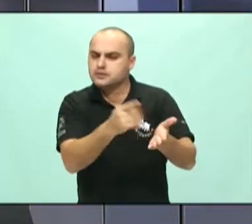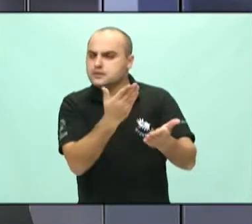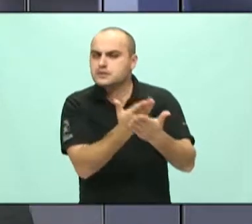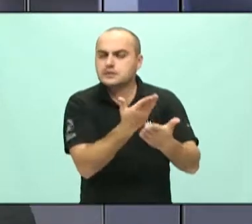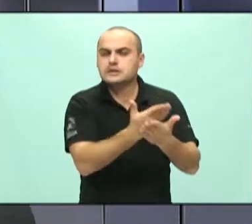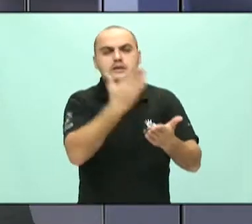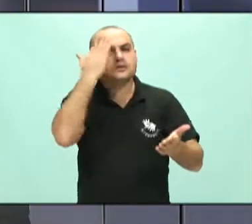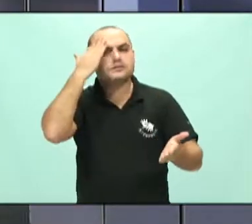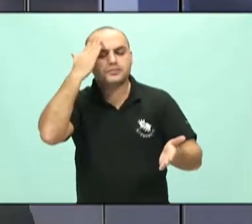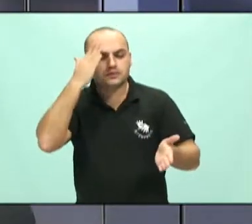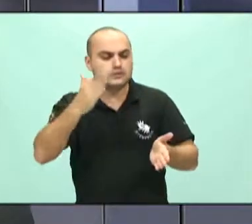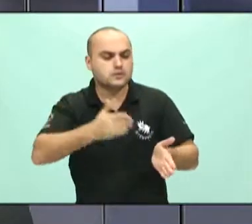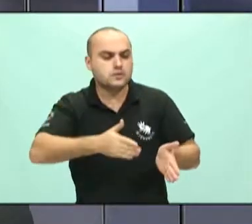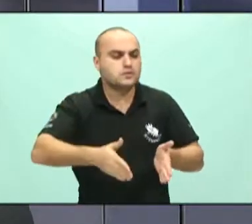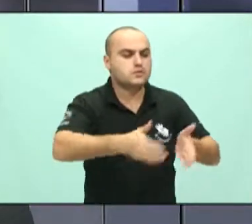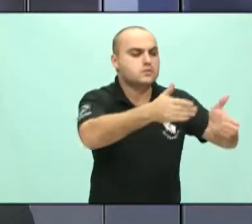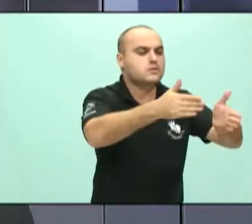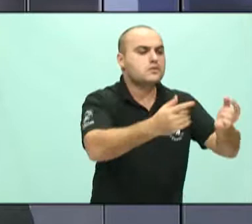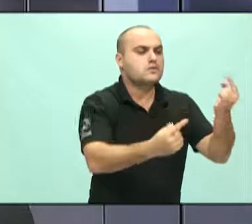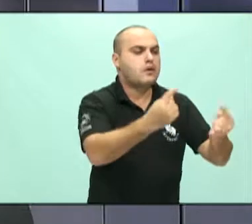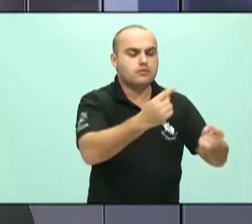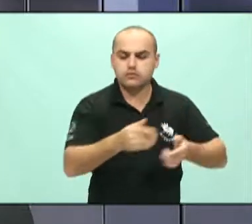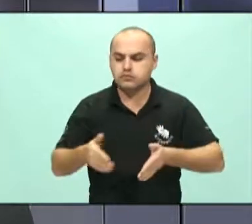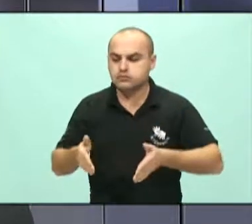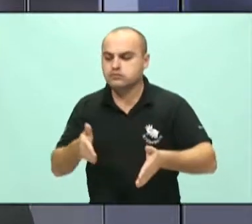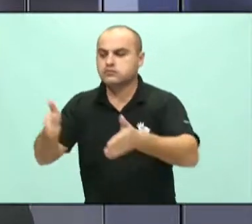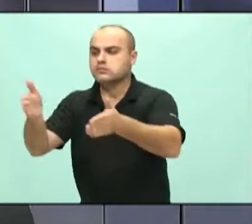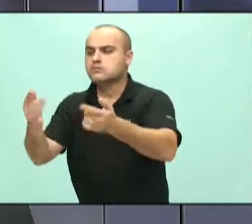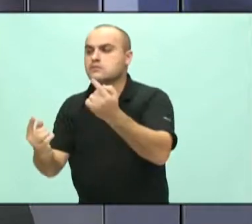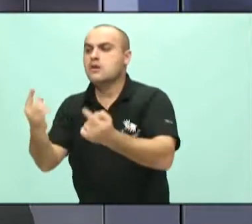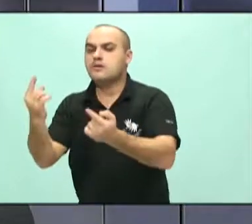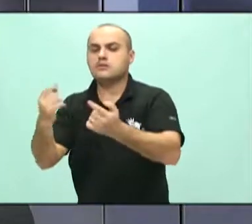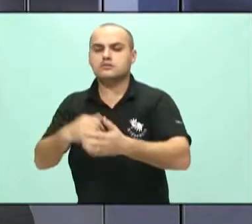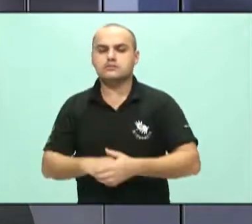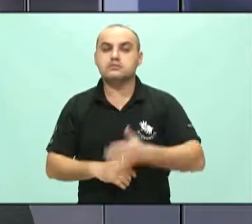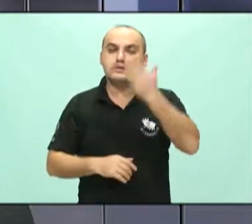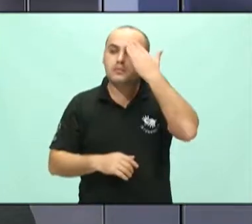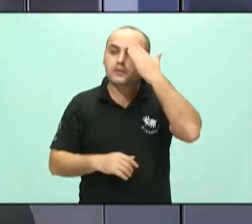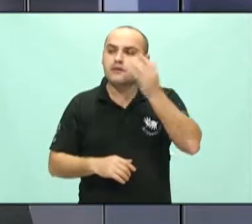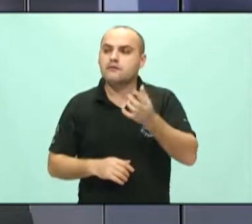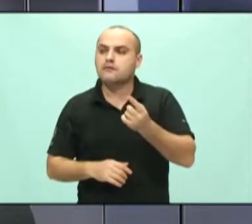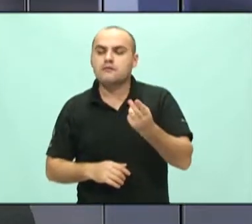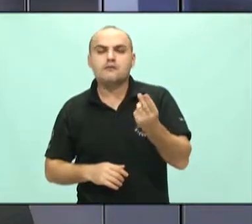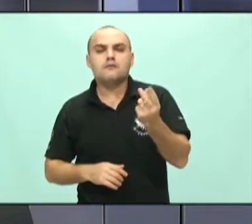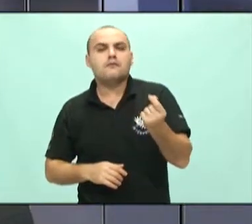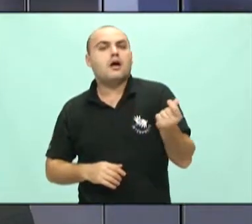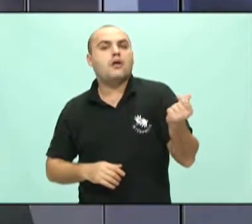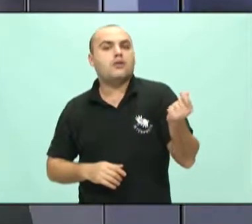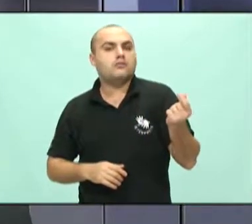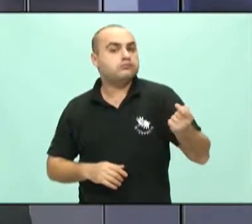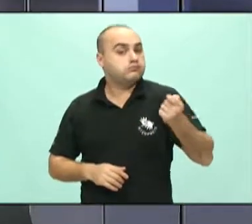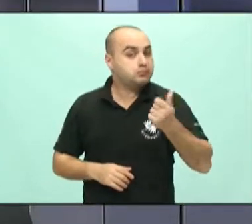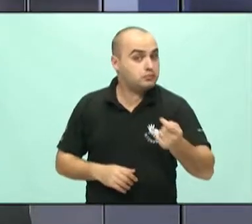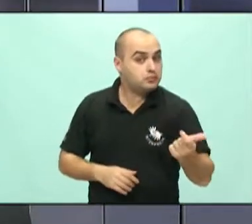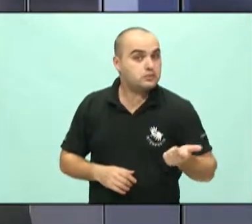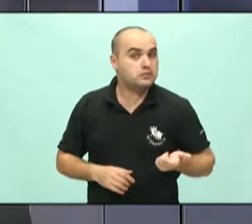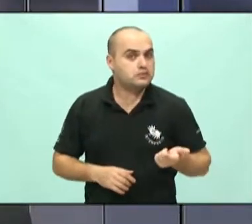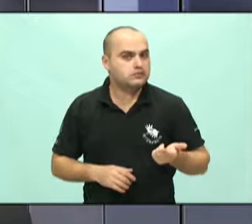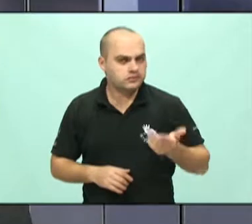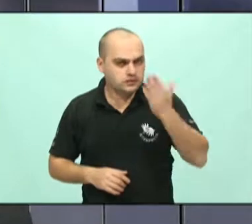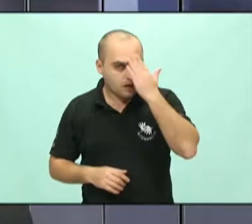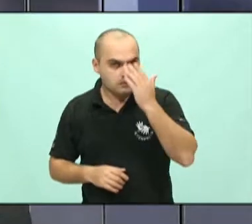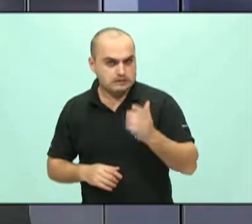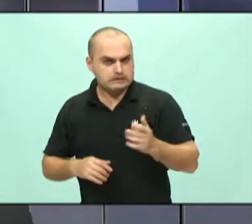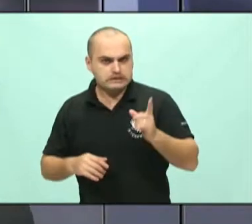tem que ser efetivo, no menor custo, na melhor efetividade, contornando as dificuldades, sejam elas de solo,